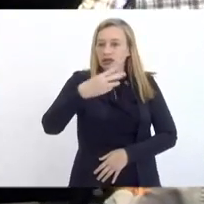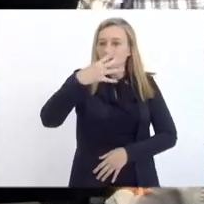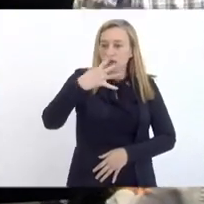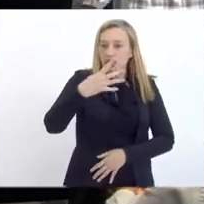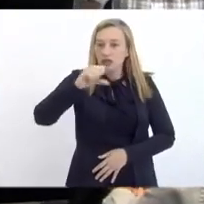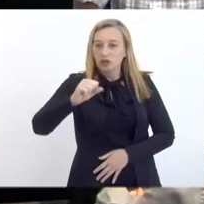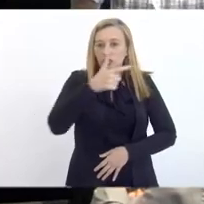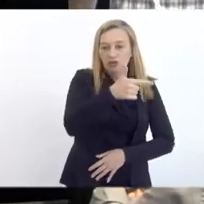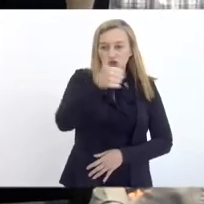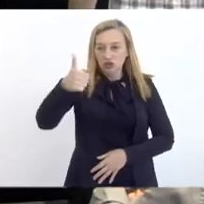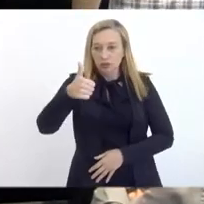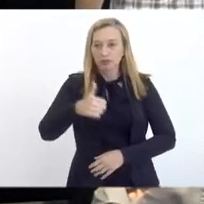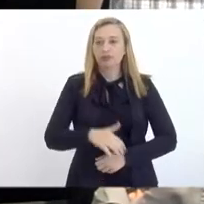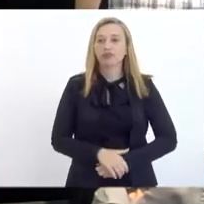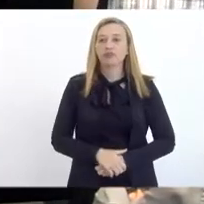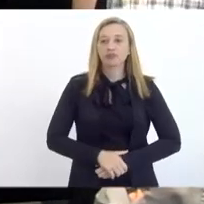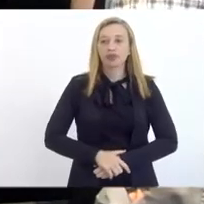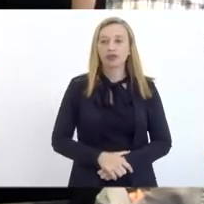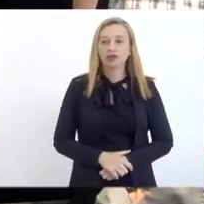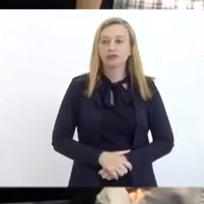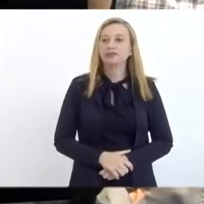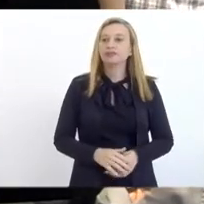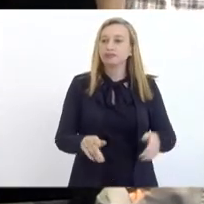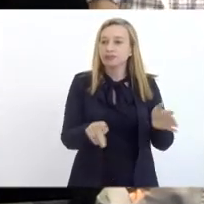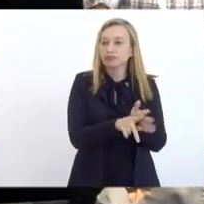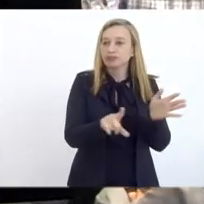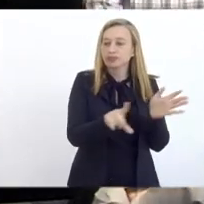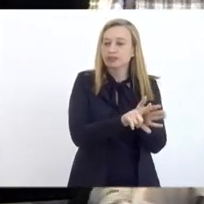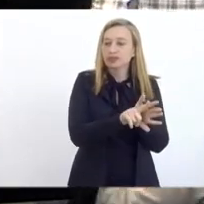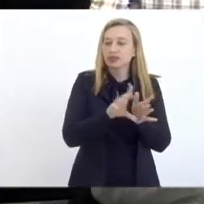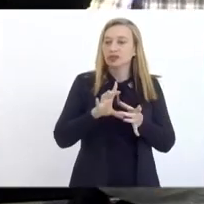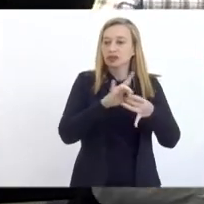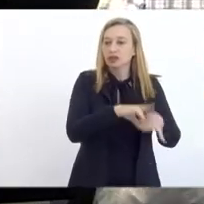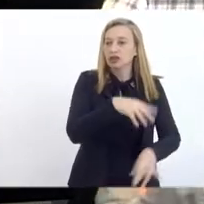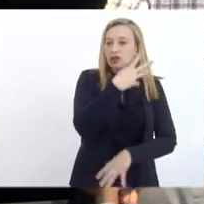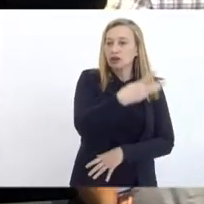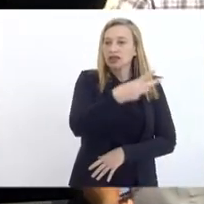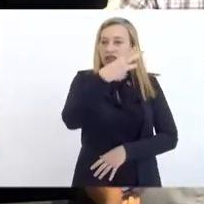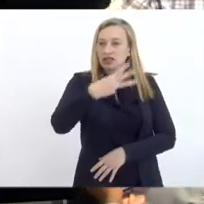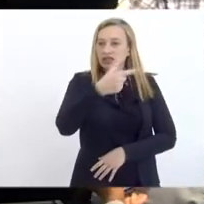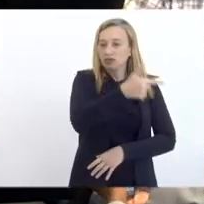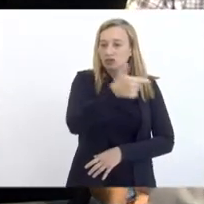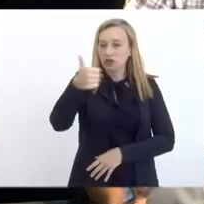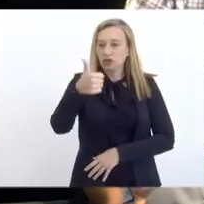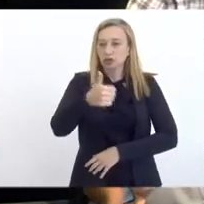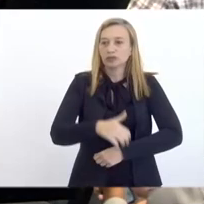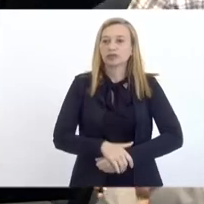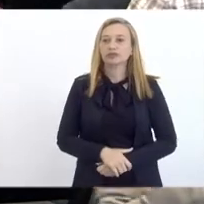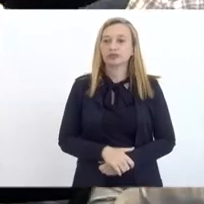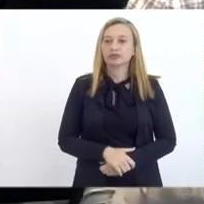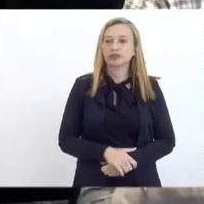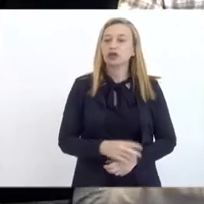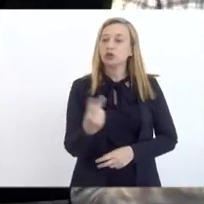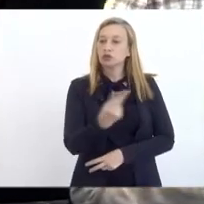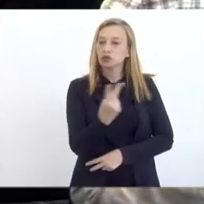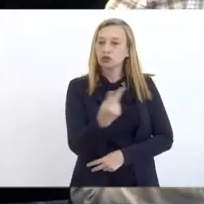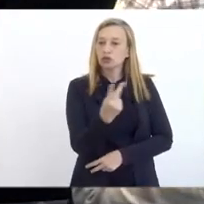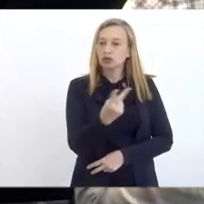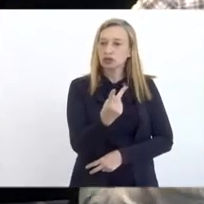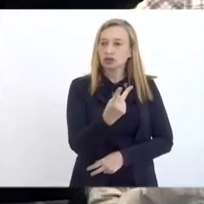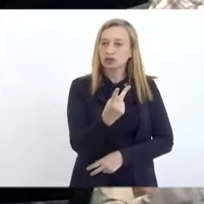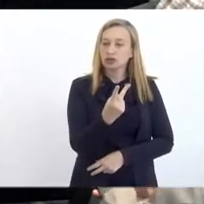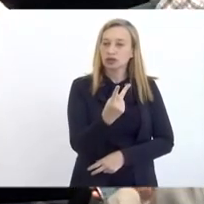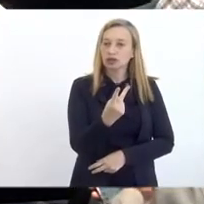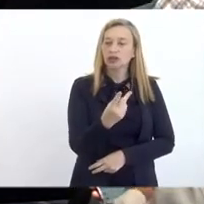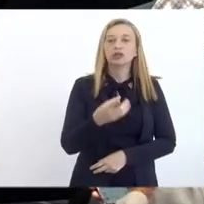4.348 de 2021 e o projeto de lei complementar 43 de 2021, ambos de autoria